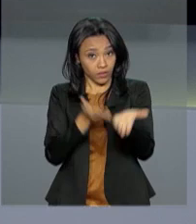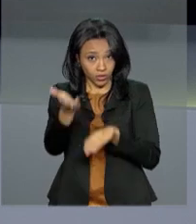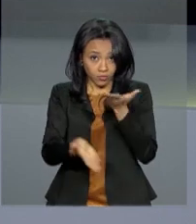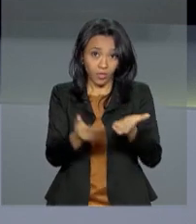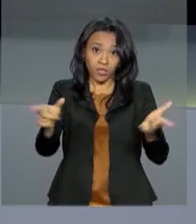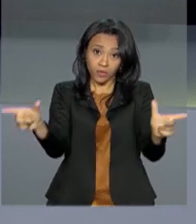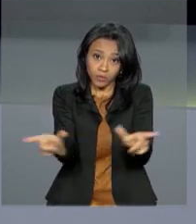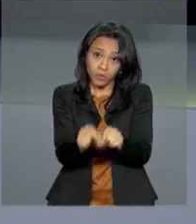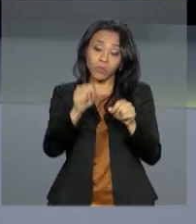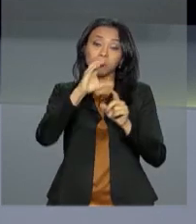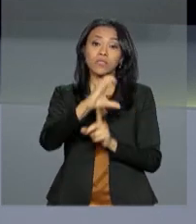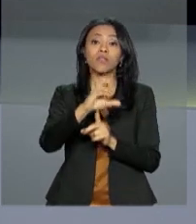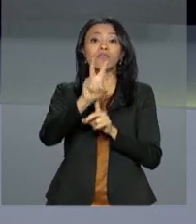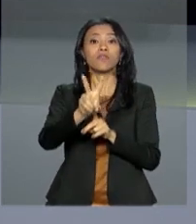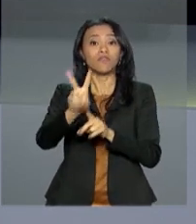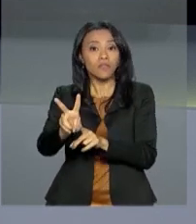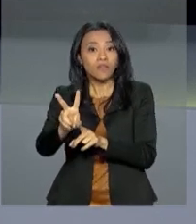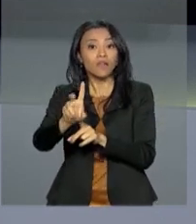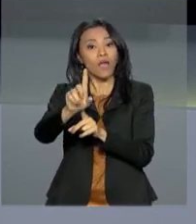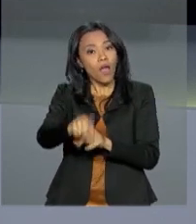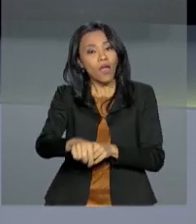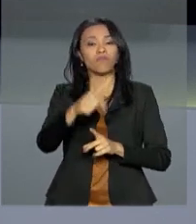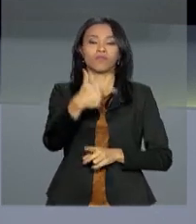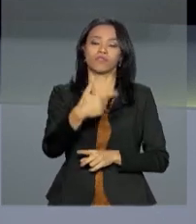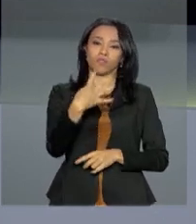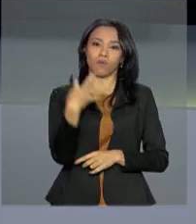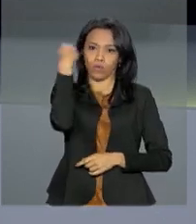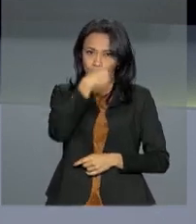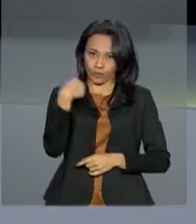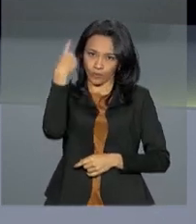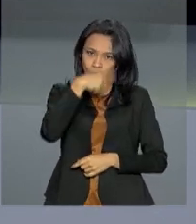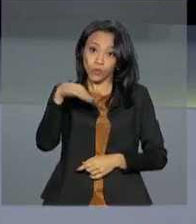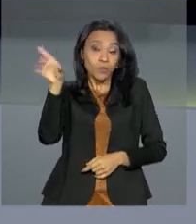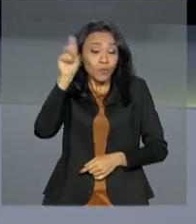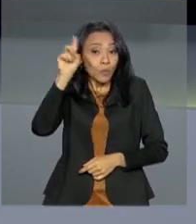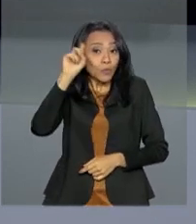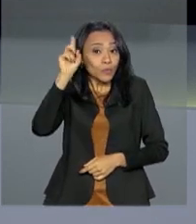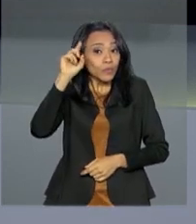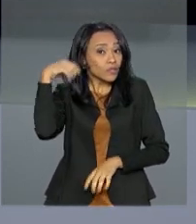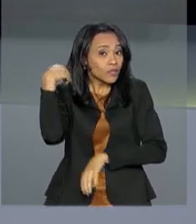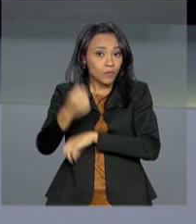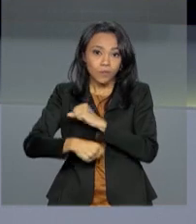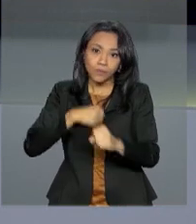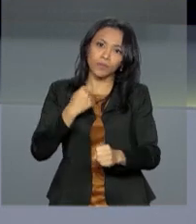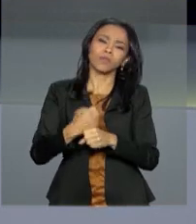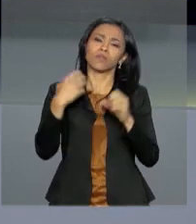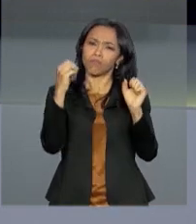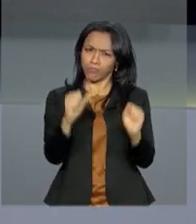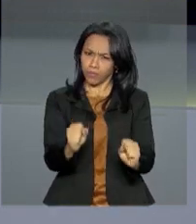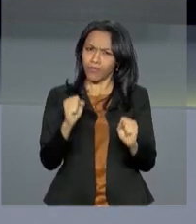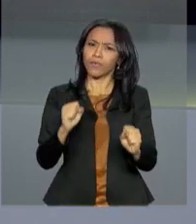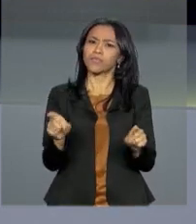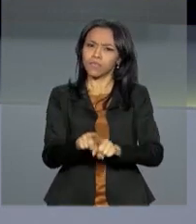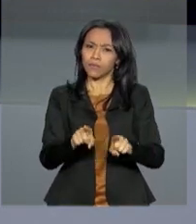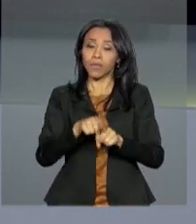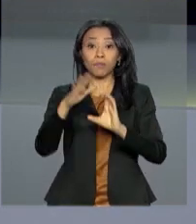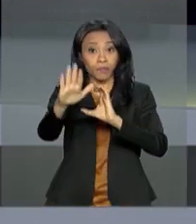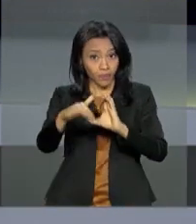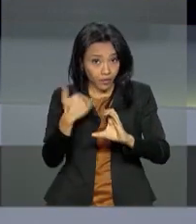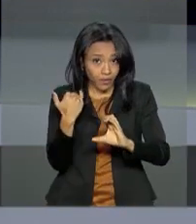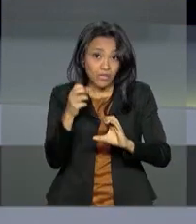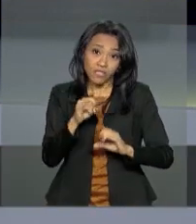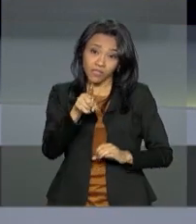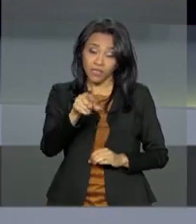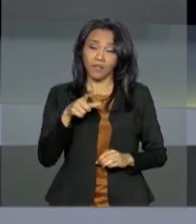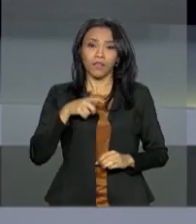centro de valorização da vida cvv funciona 24 horas todos os dias do ano e pode ser realizado também por e mail